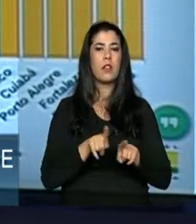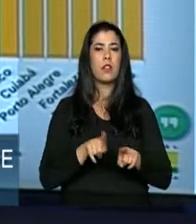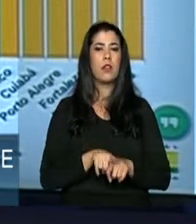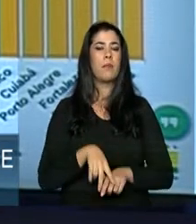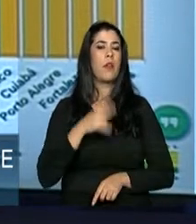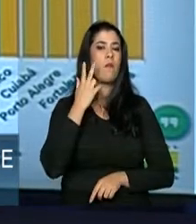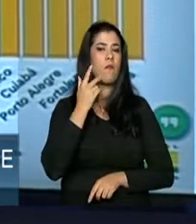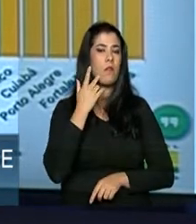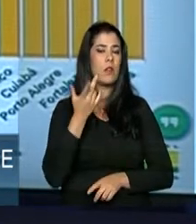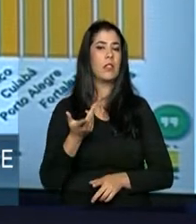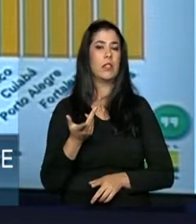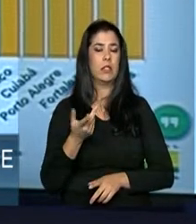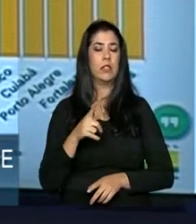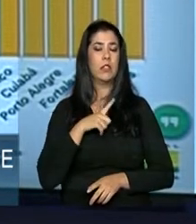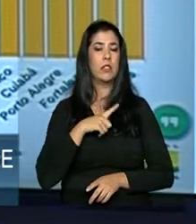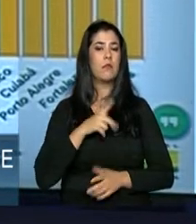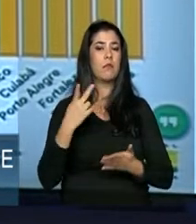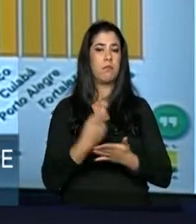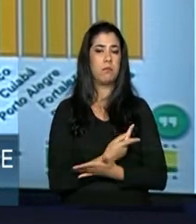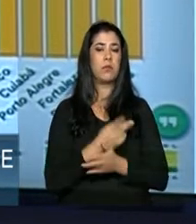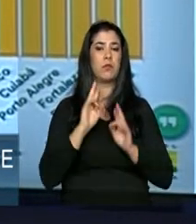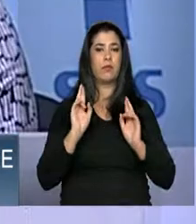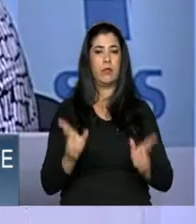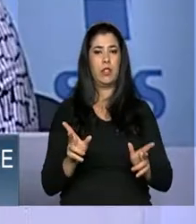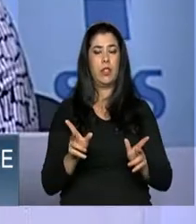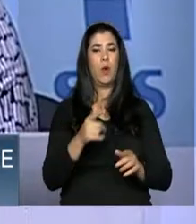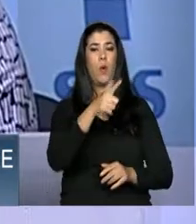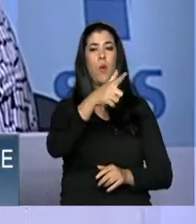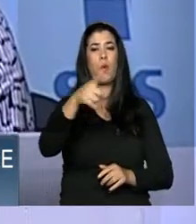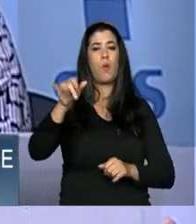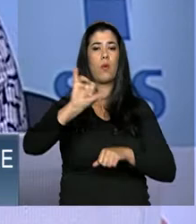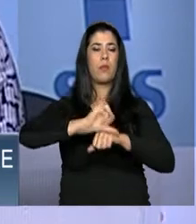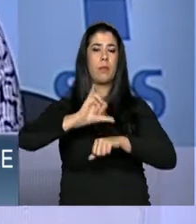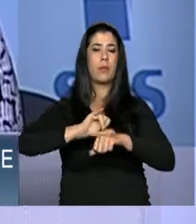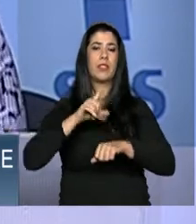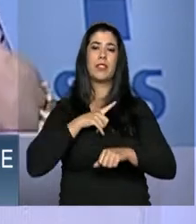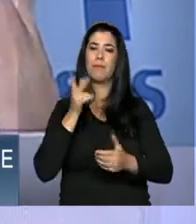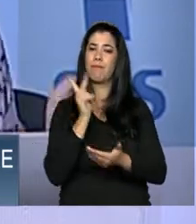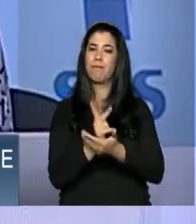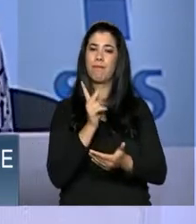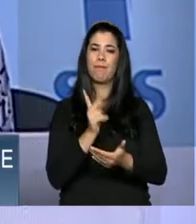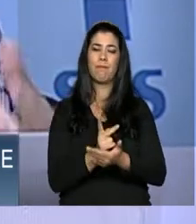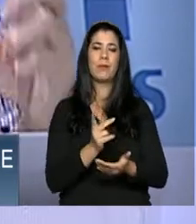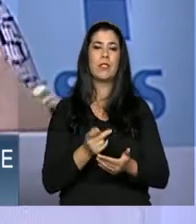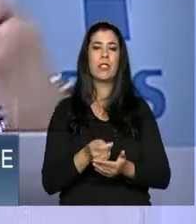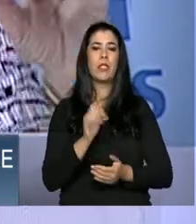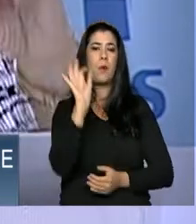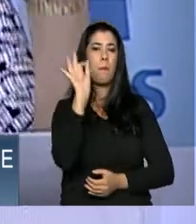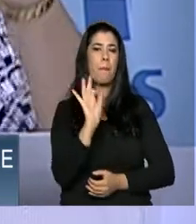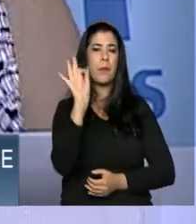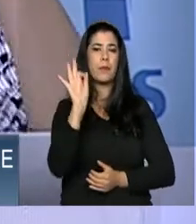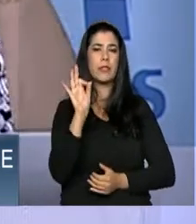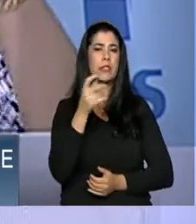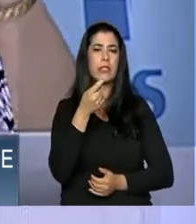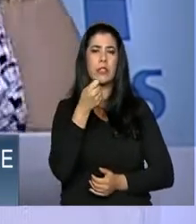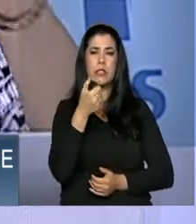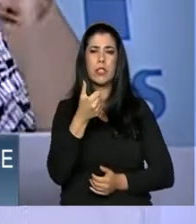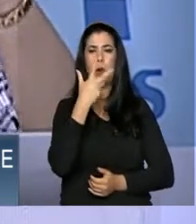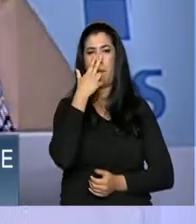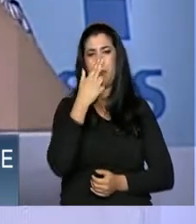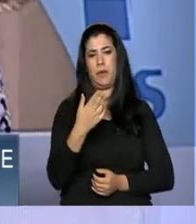Fortaleza, mas de fato a maioria das capitais tem frequências muito próximas, embora